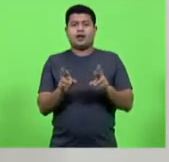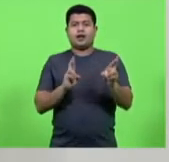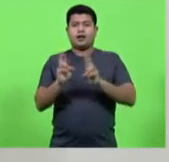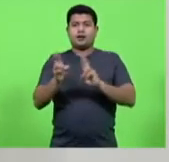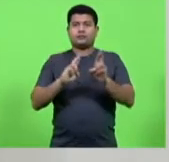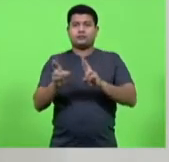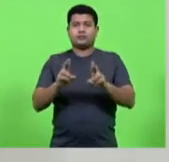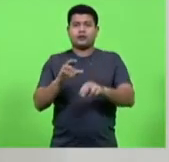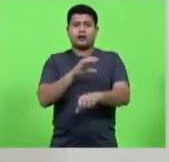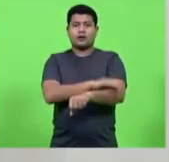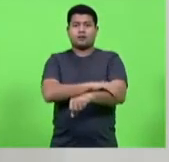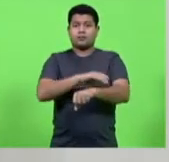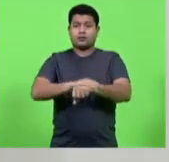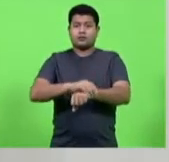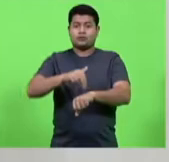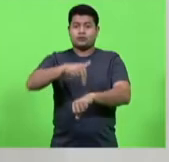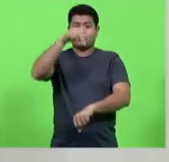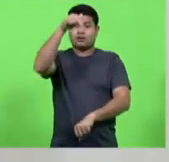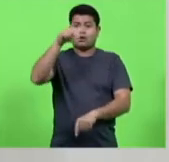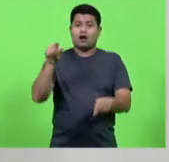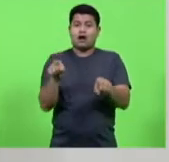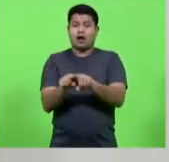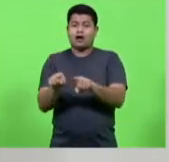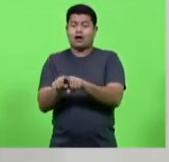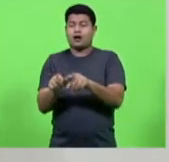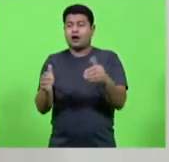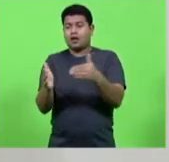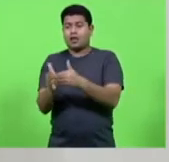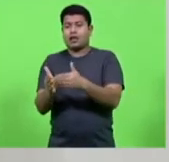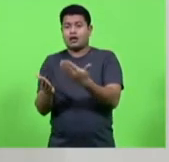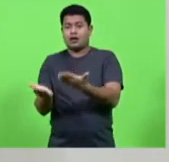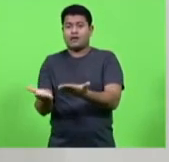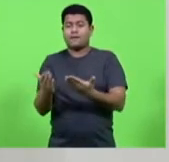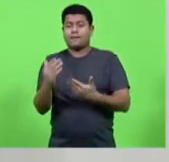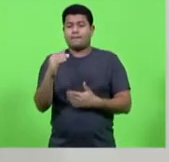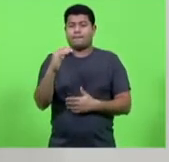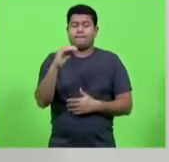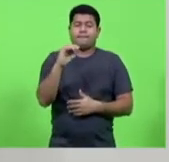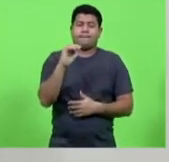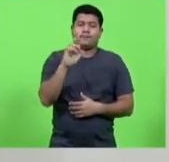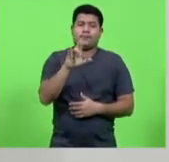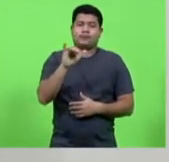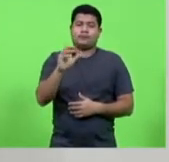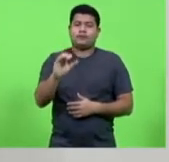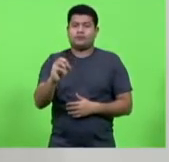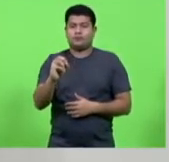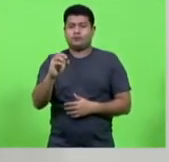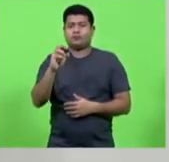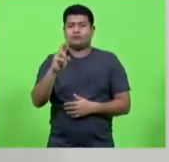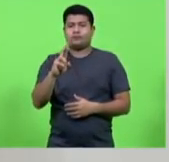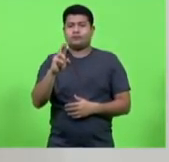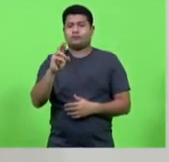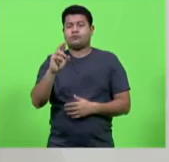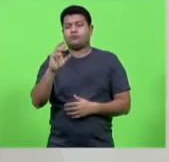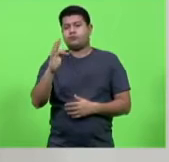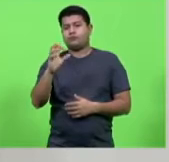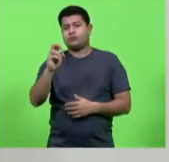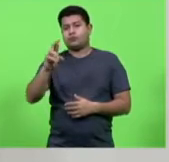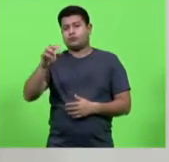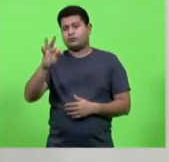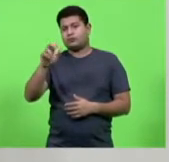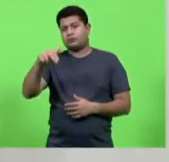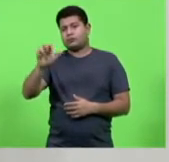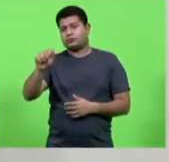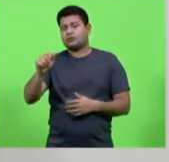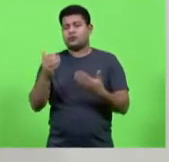Brasto Norte a Rio Fortuna, que ali está realmente vergonhoso, o trecho de estrada que ali temos. Então, a gente